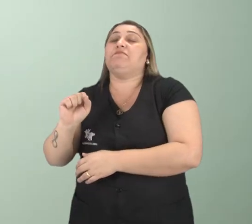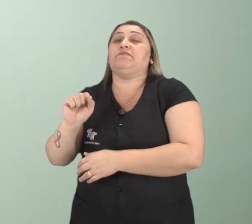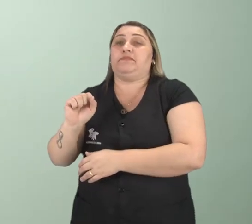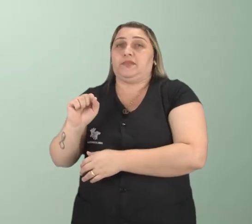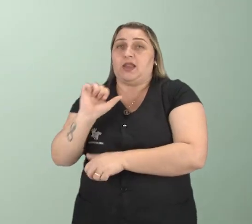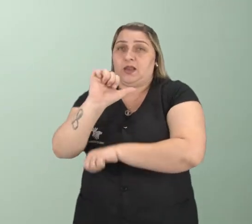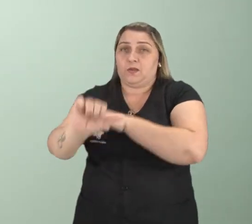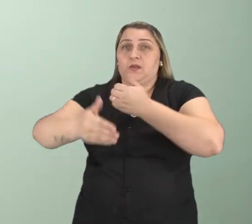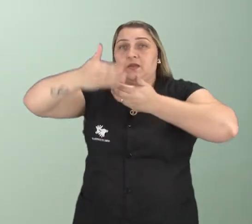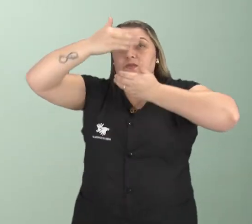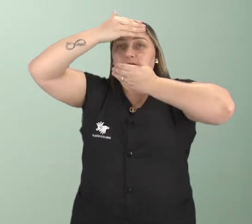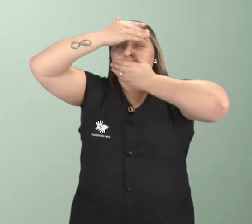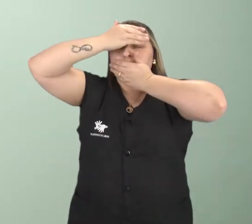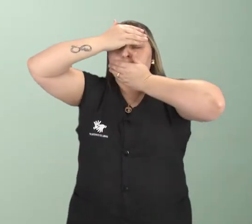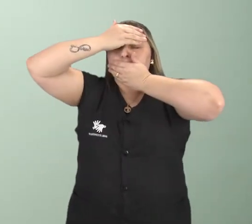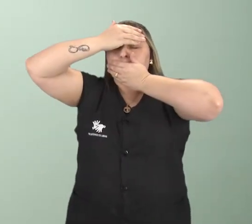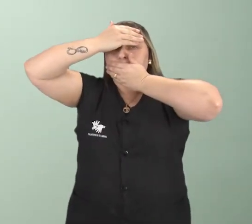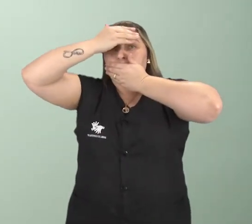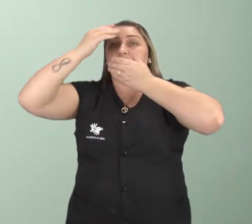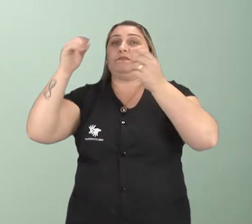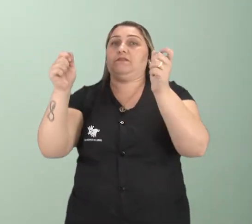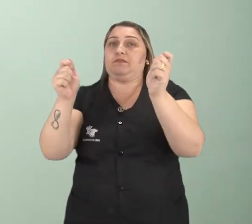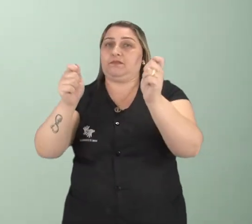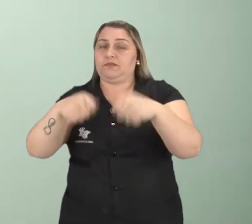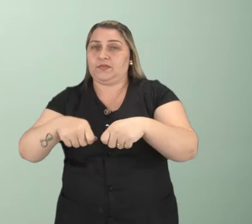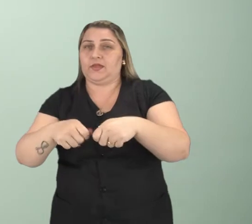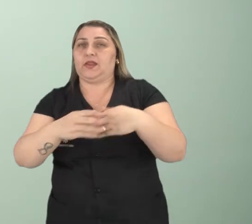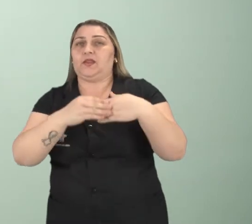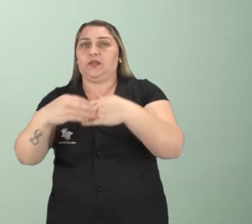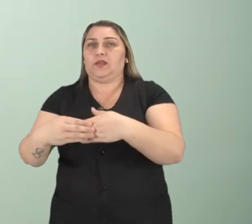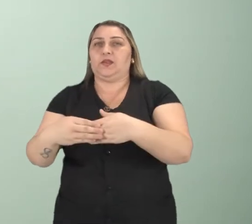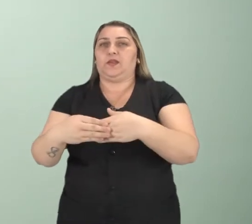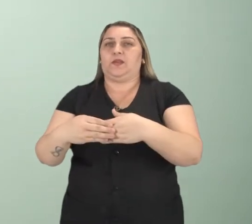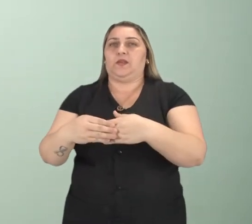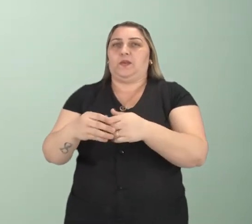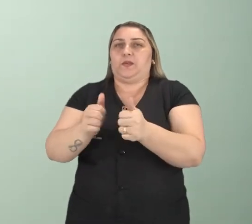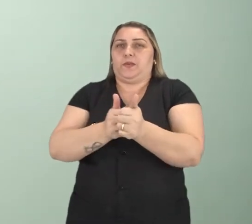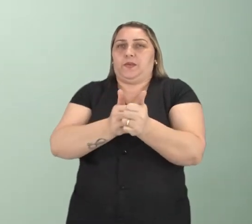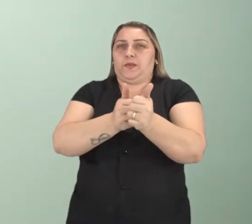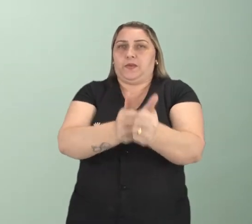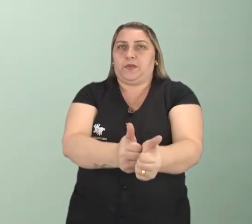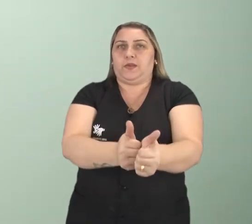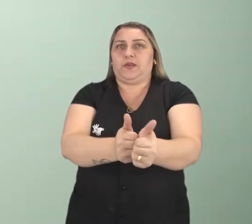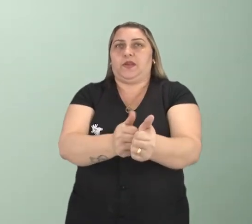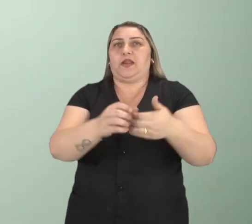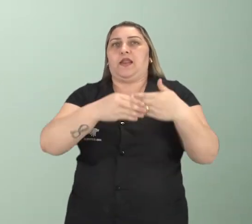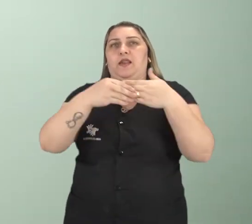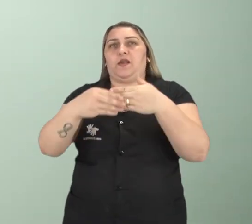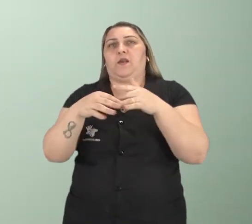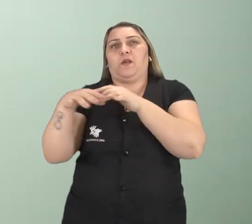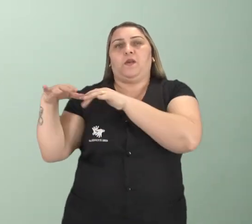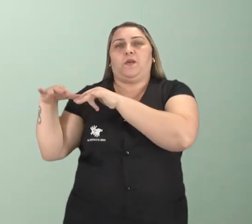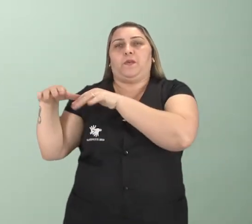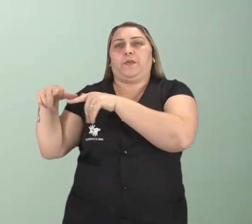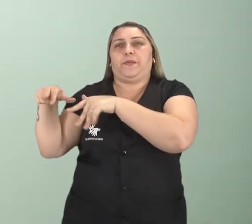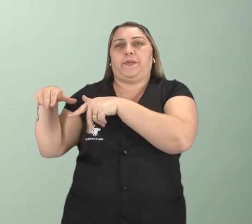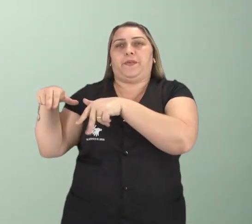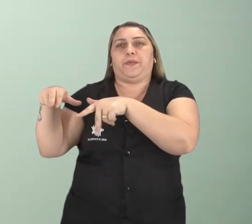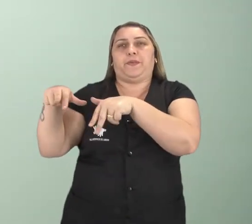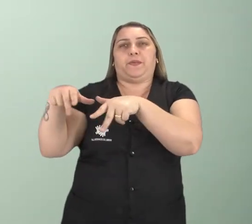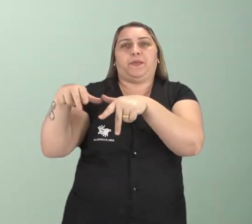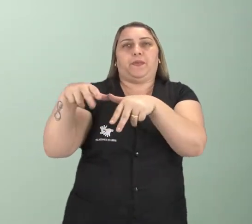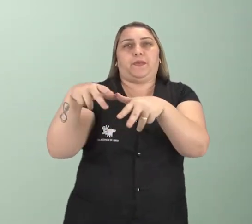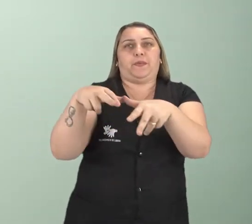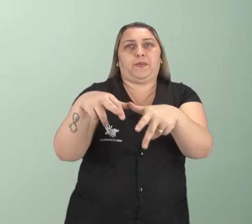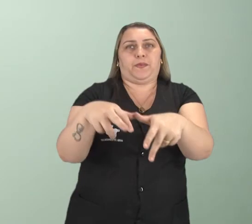converte-se ao islamismo, né? E aí ele vai promover uma peregrinação à Meca, ele vai levar várias pessoas, né? Ele